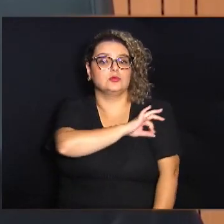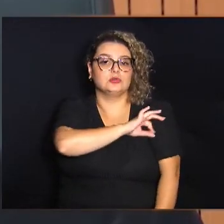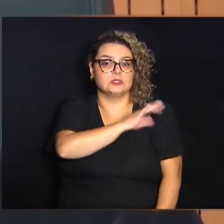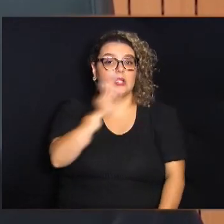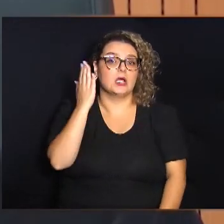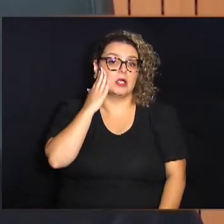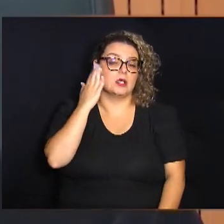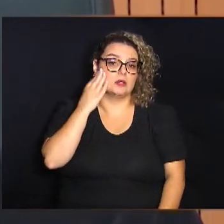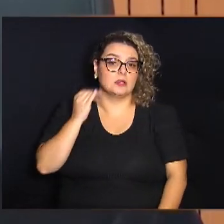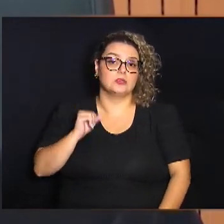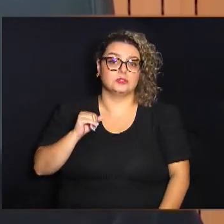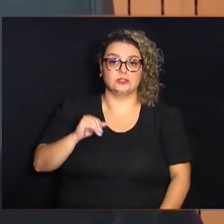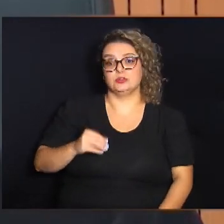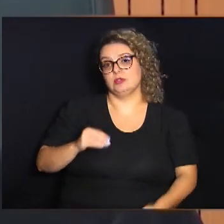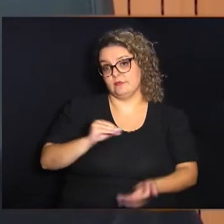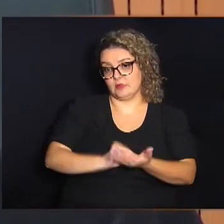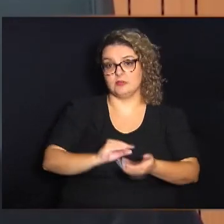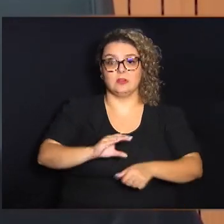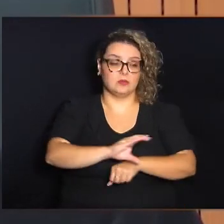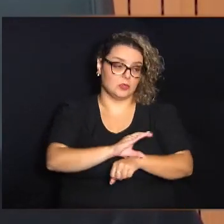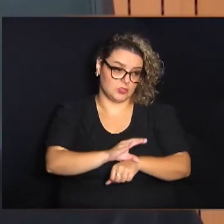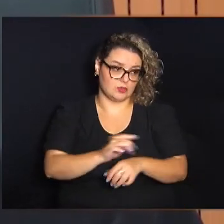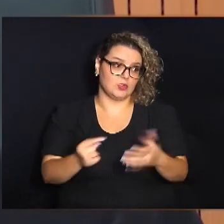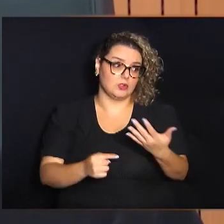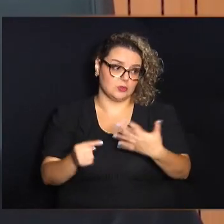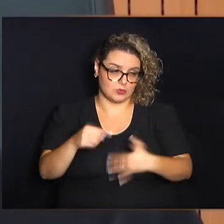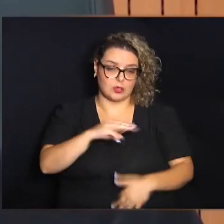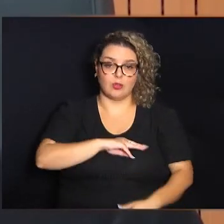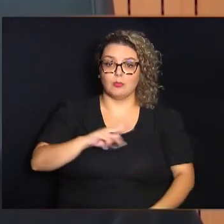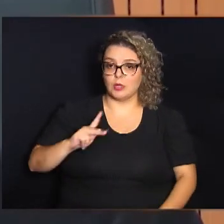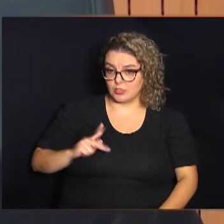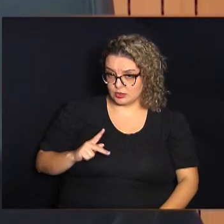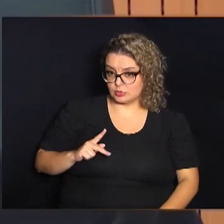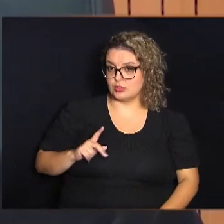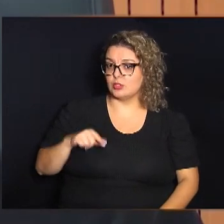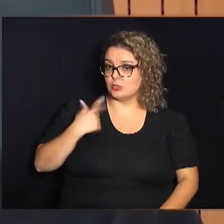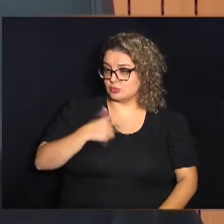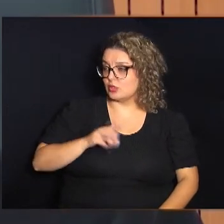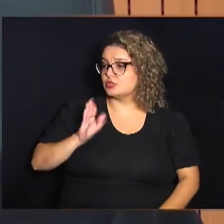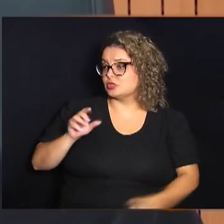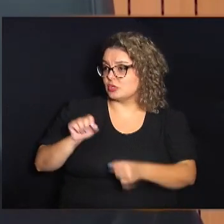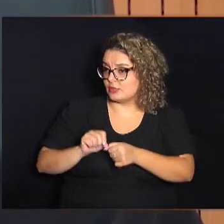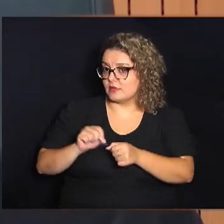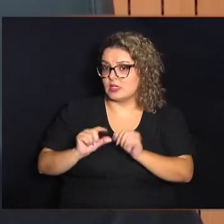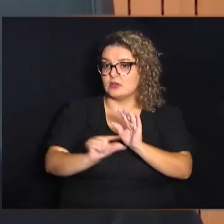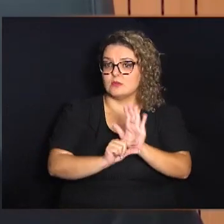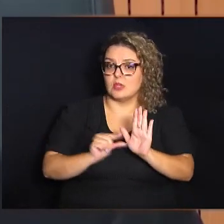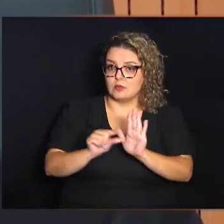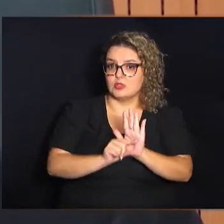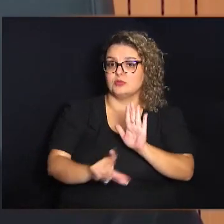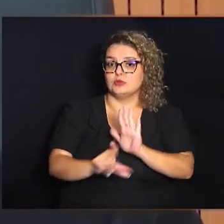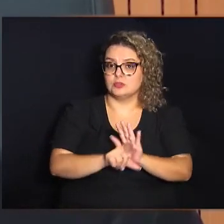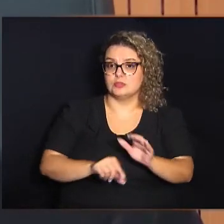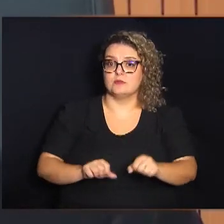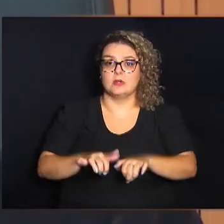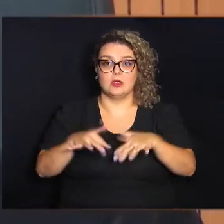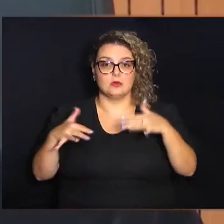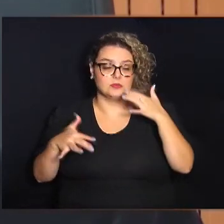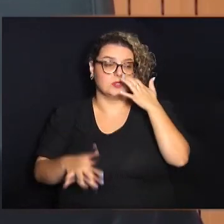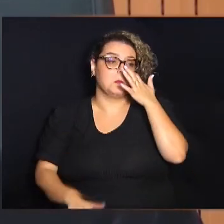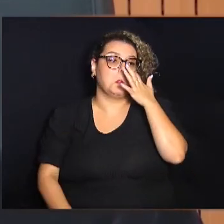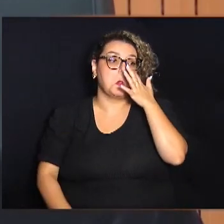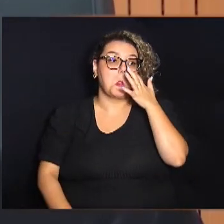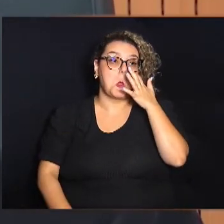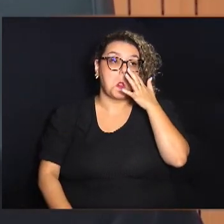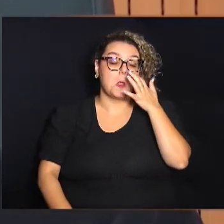da inconstitucionalidade, que isso foi apontado pelo Ministério Público, a gente já fez a minuta de lei, fizemos as audiências, então isso mostra